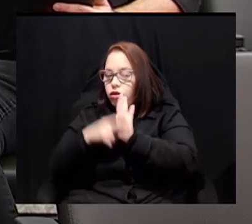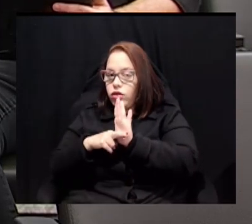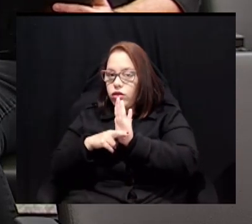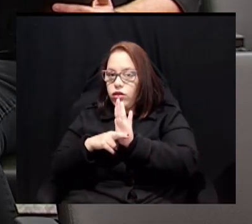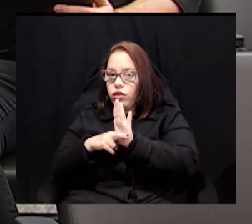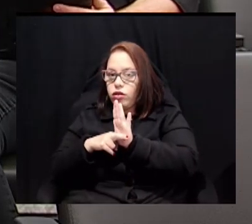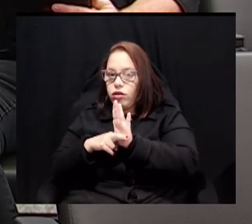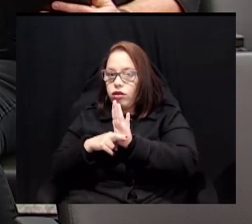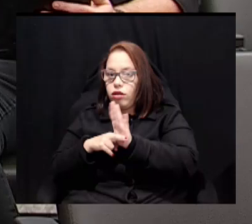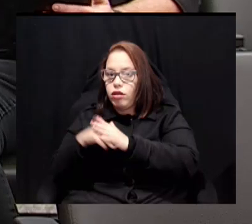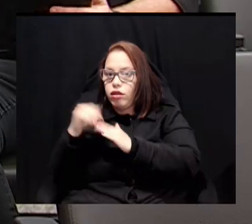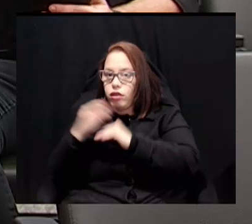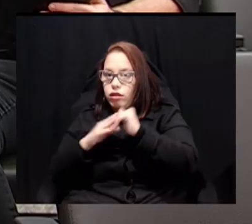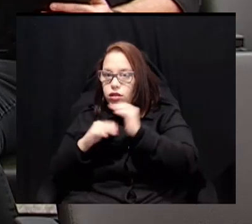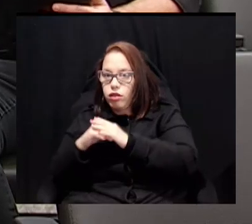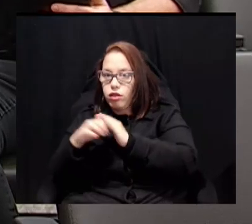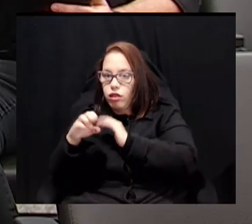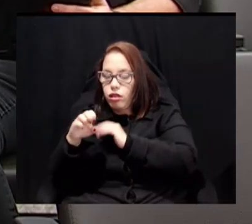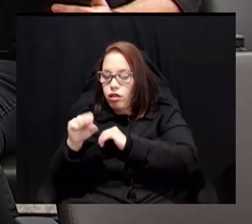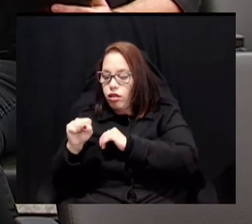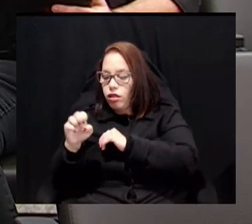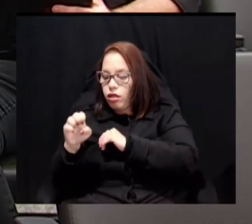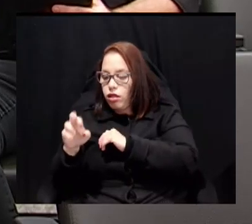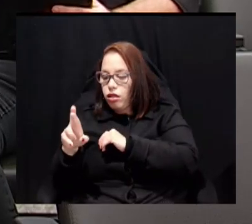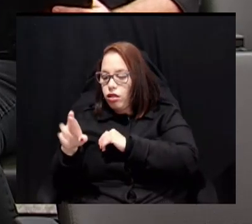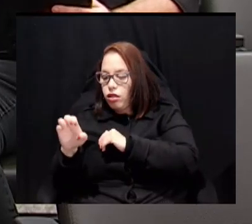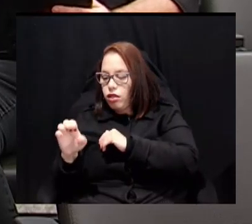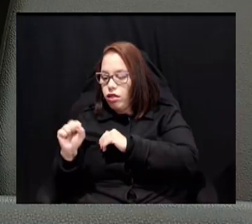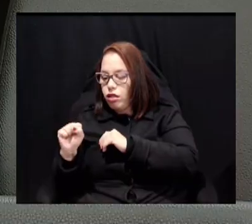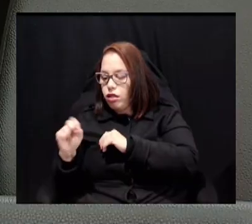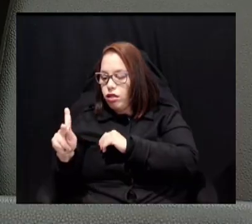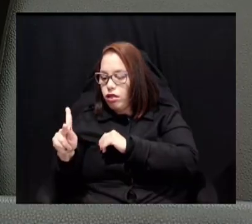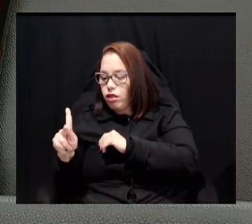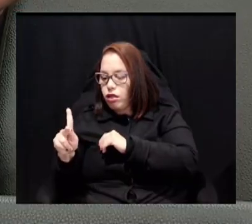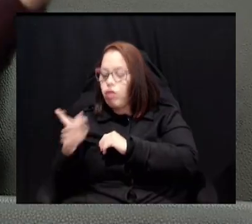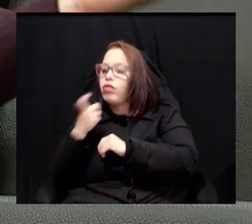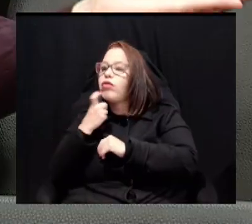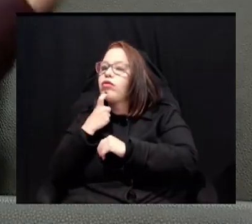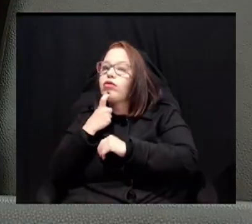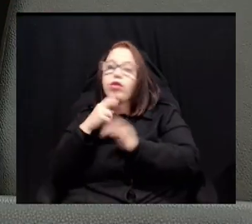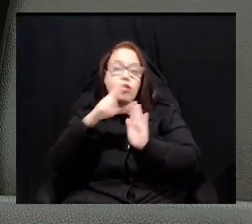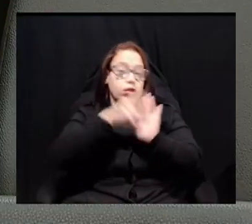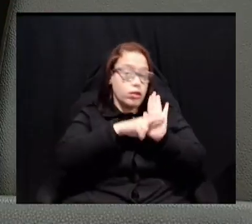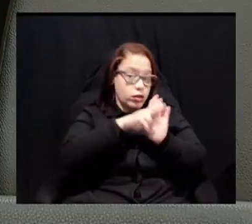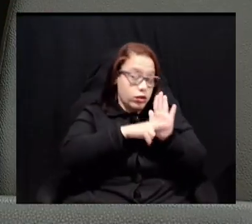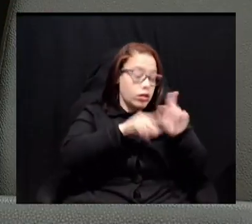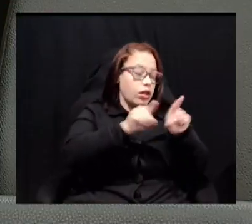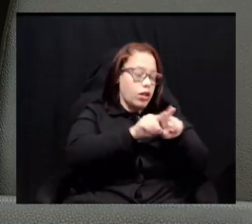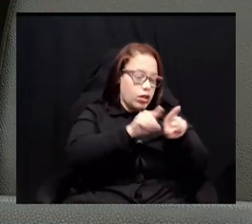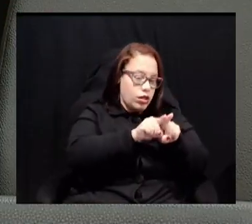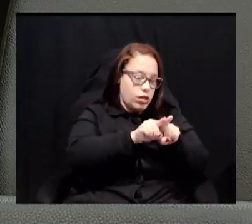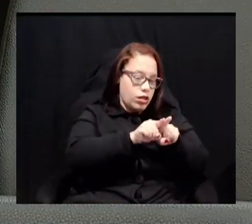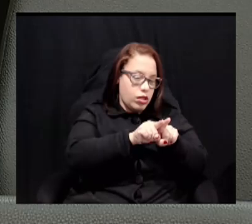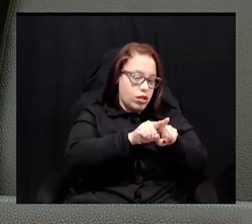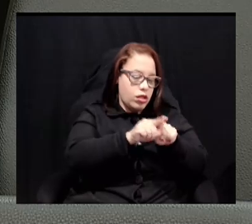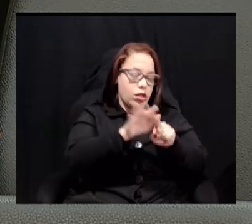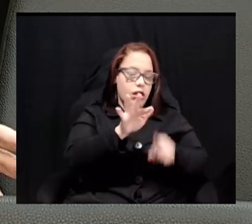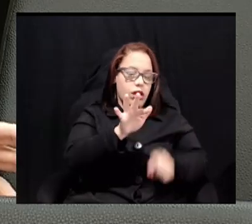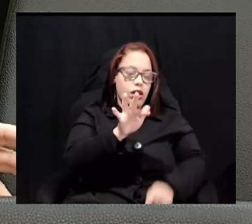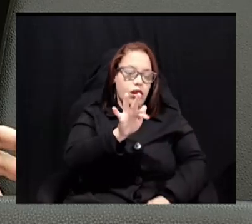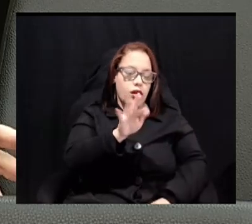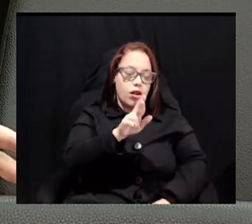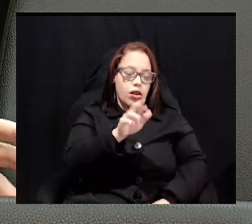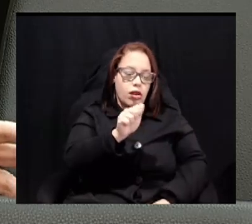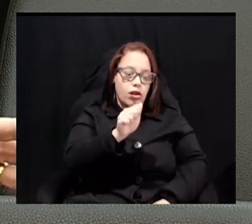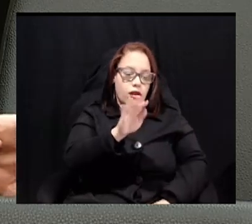tratamento ao Ciresp em Campinas. Esse é um requerimento que também sai do Prateia,